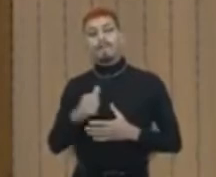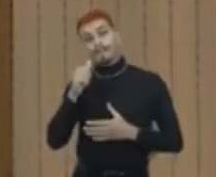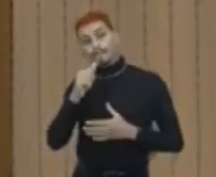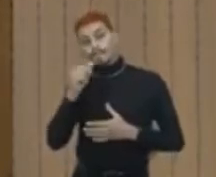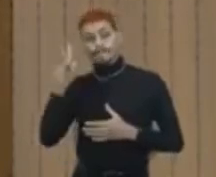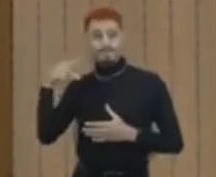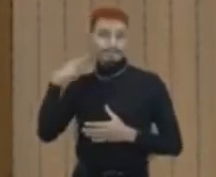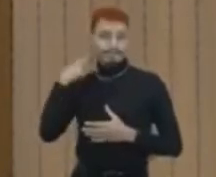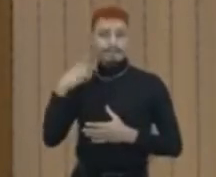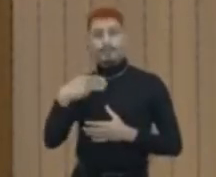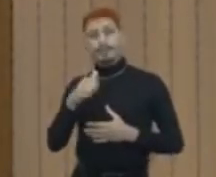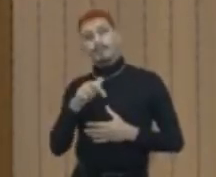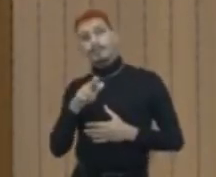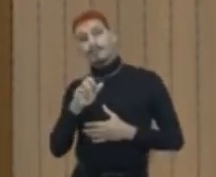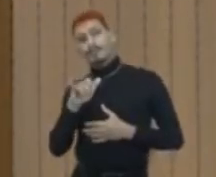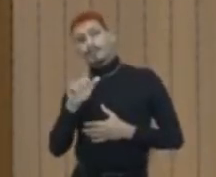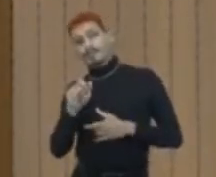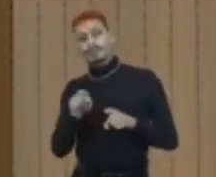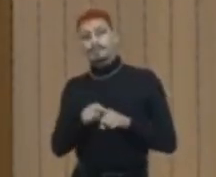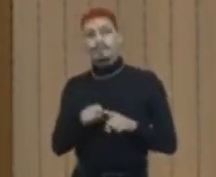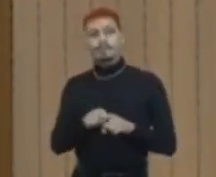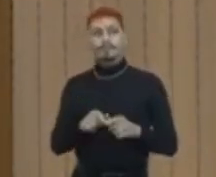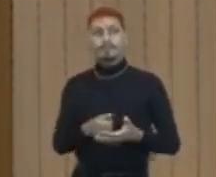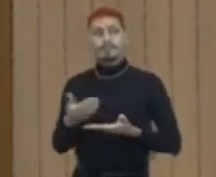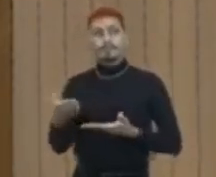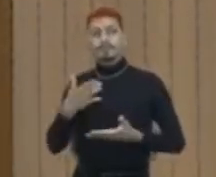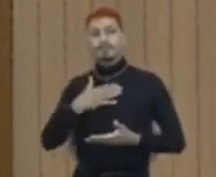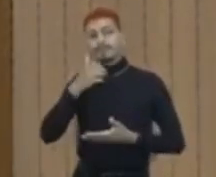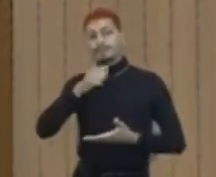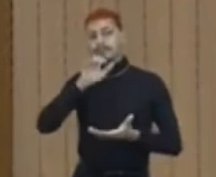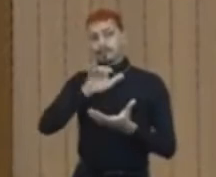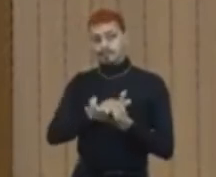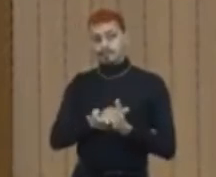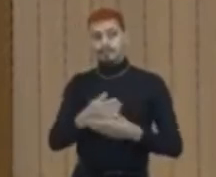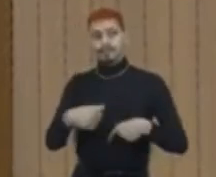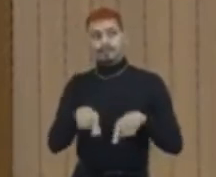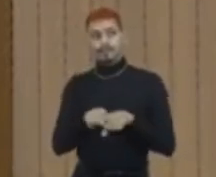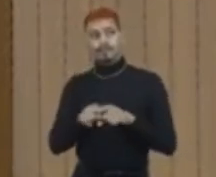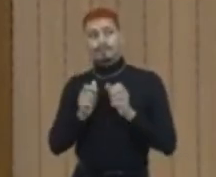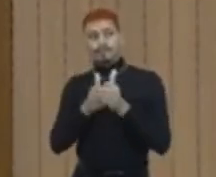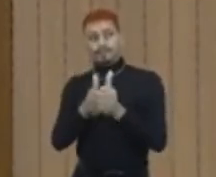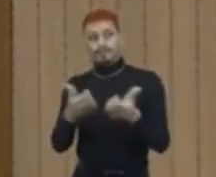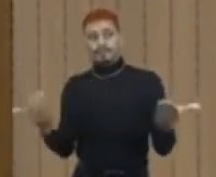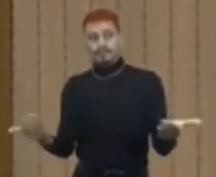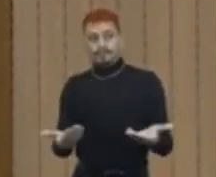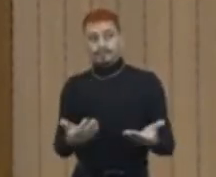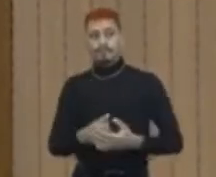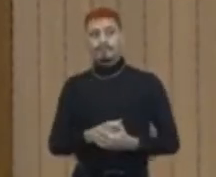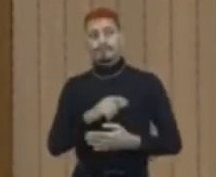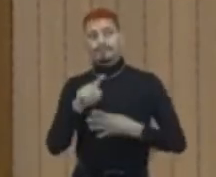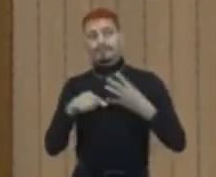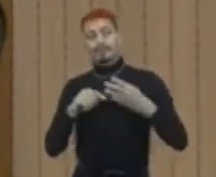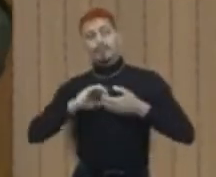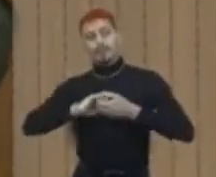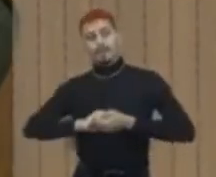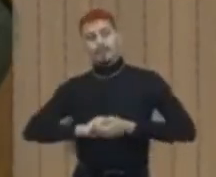da República, Maria das Mercês Gordilho Aras, minha amada esposa, que me acompanha aqui nesse momento.